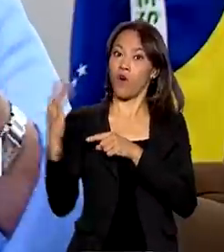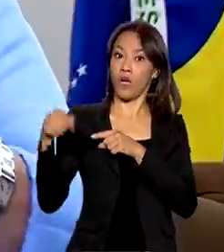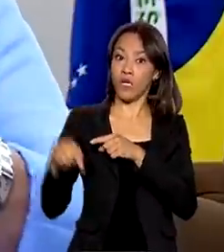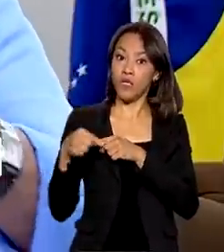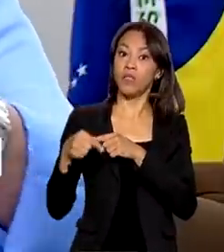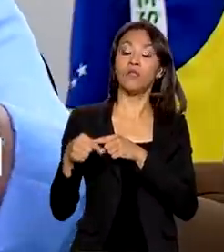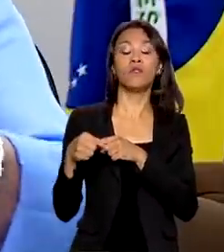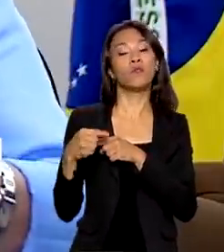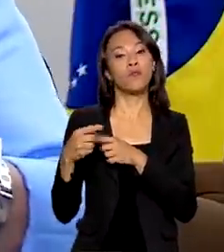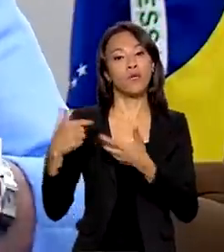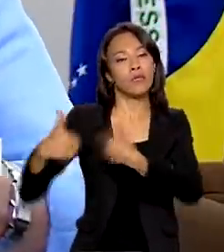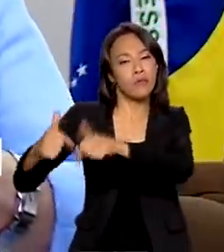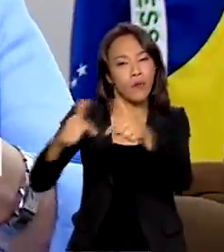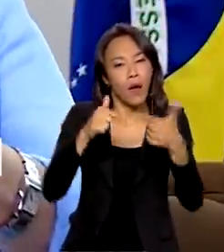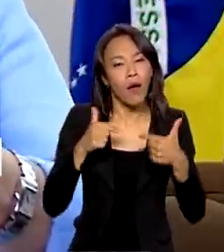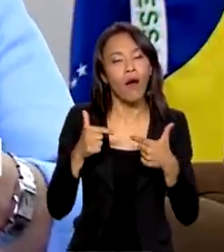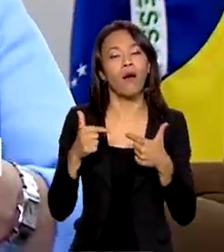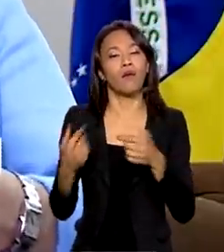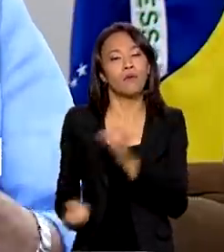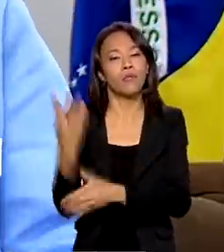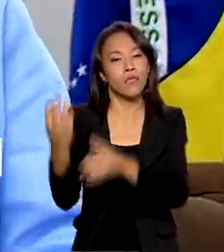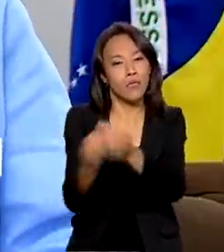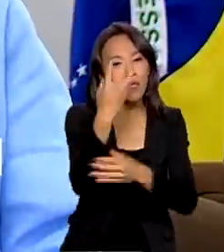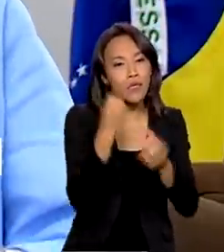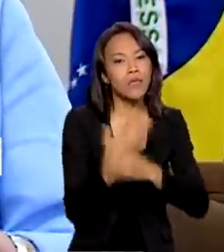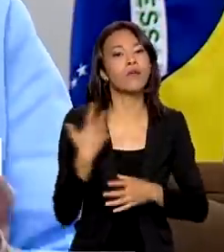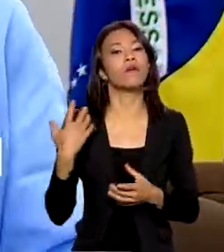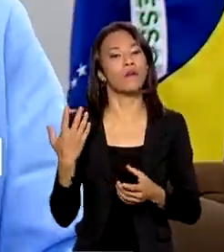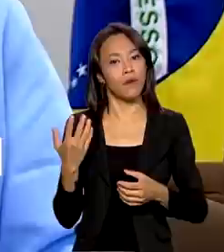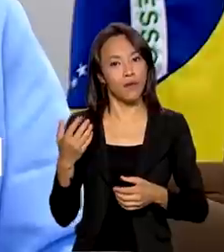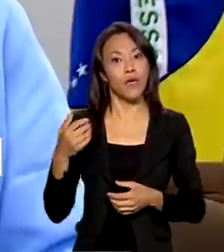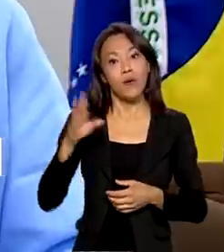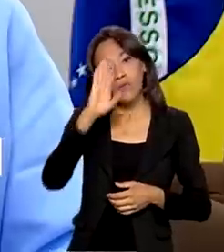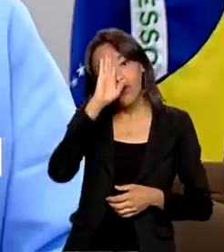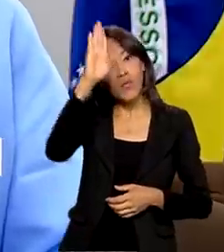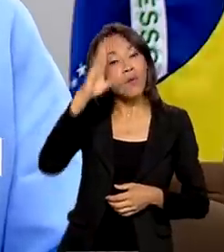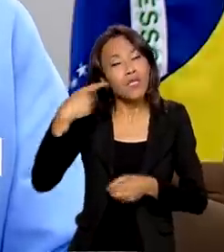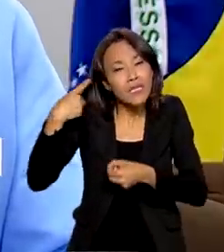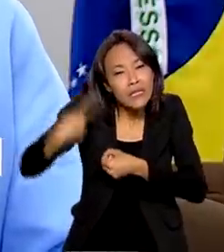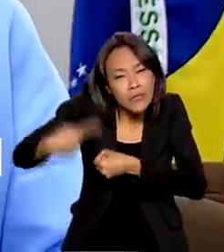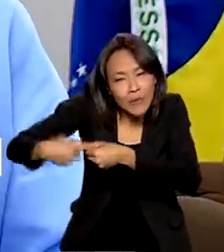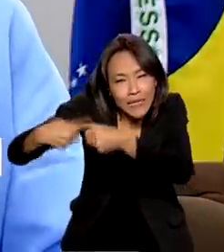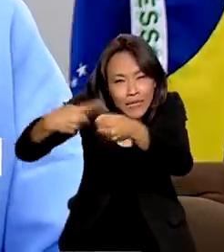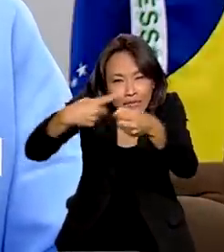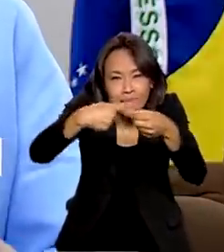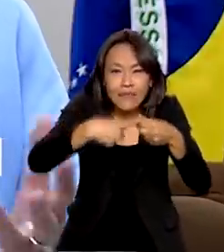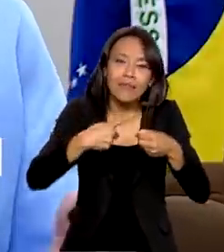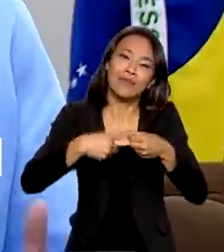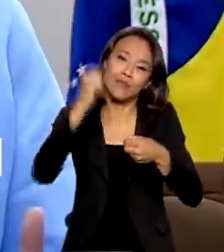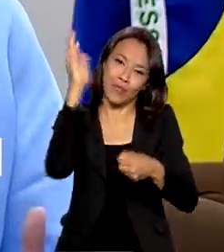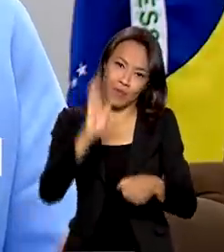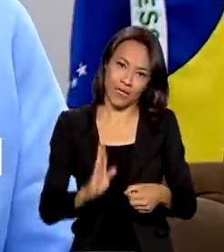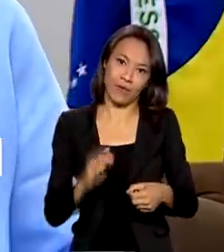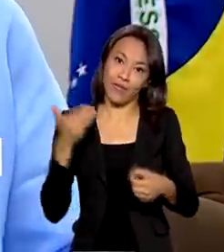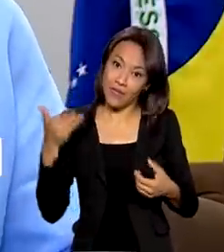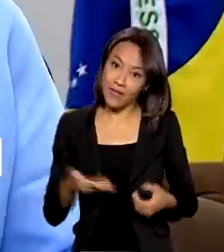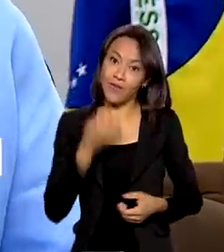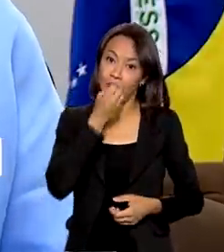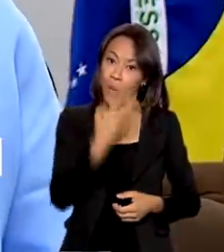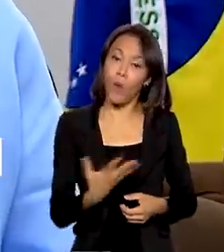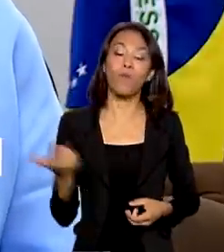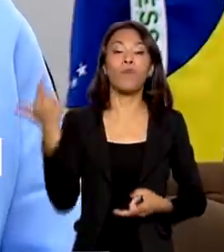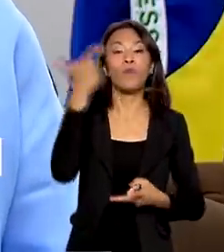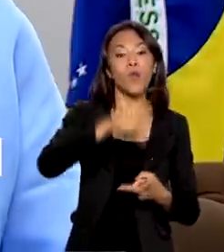na gera mais mão de obra principalmente no interior do Brasil Então eu acho que isso foi muito bom